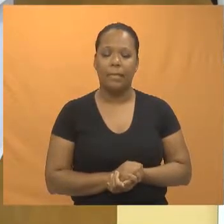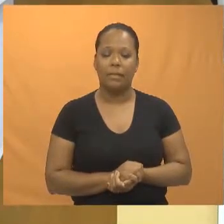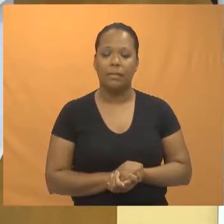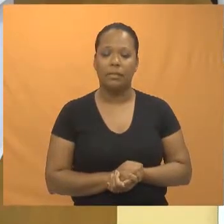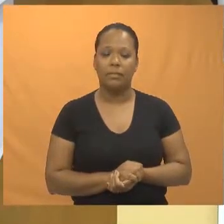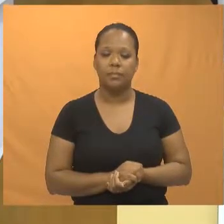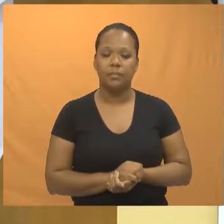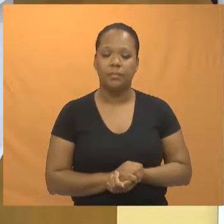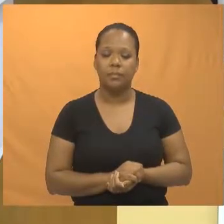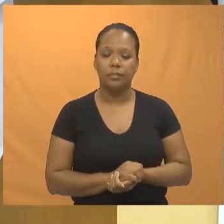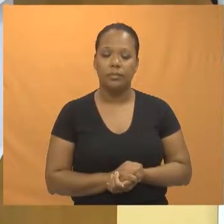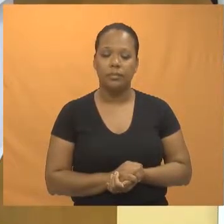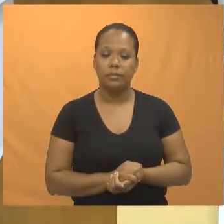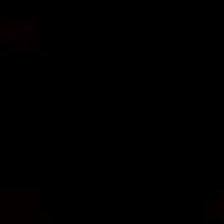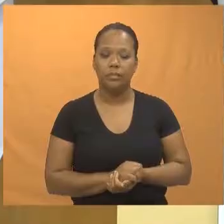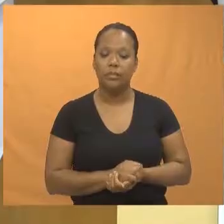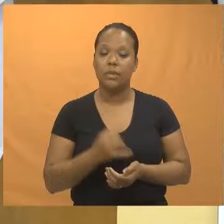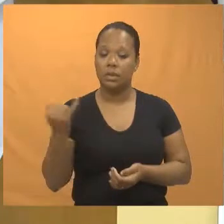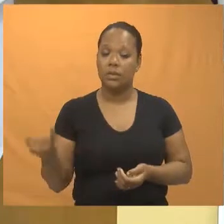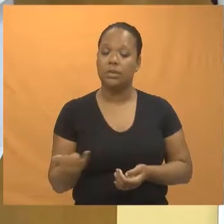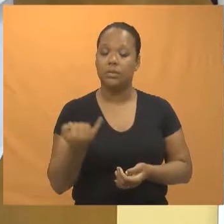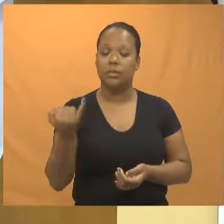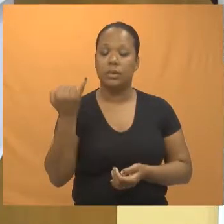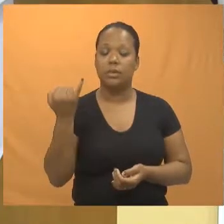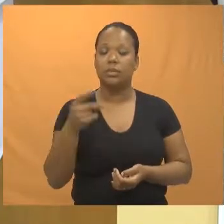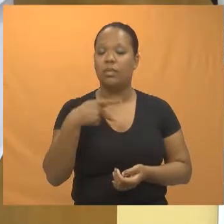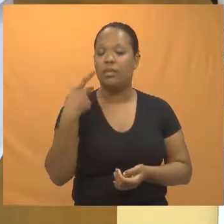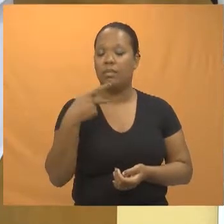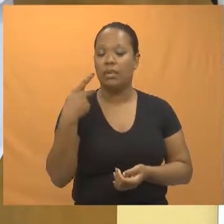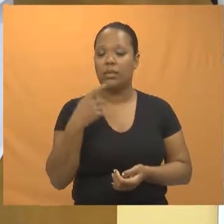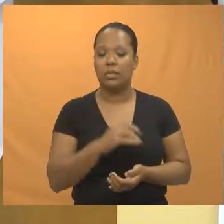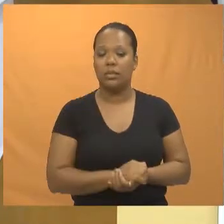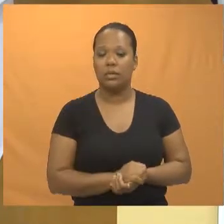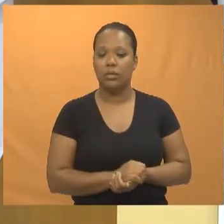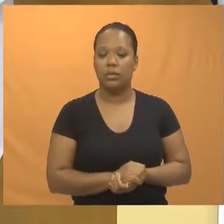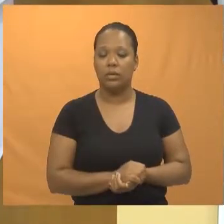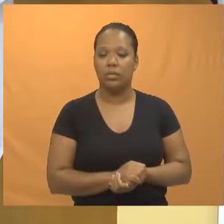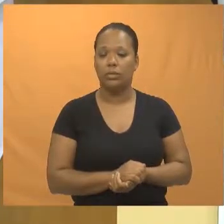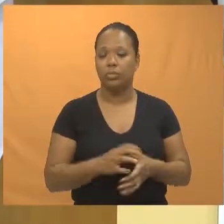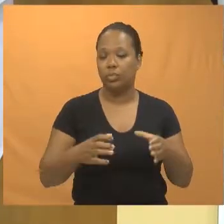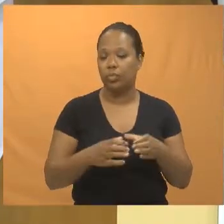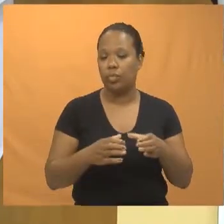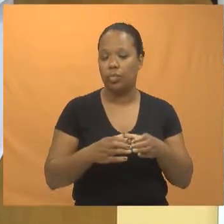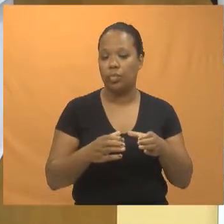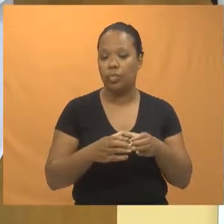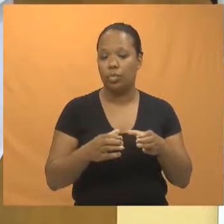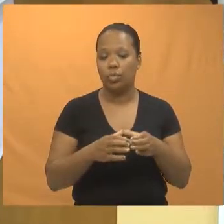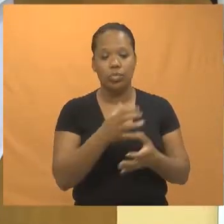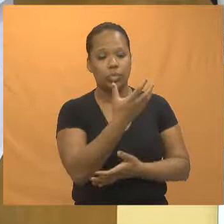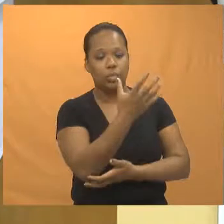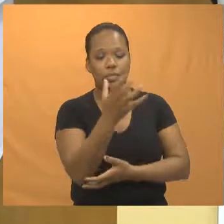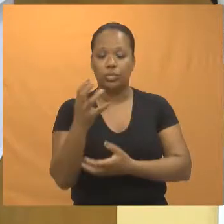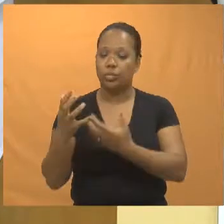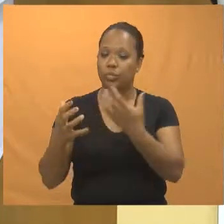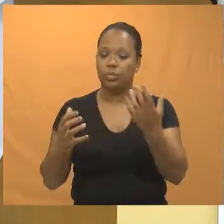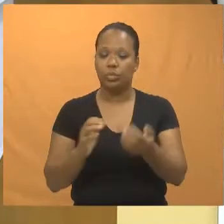empreendedorismo. Ainda importantíssimo citar a criação do Fundo Municipal do Meio Ambiente, que será um instrumento